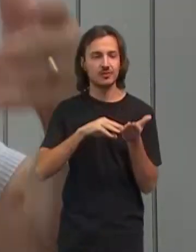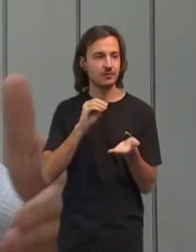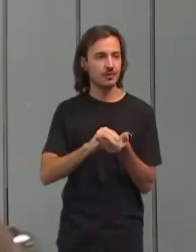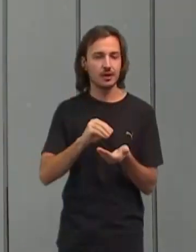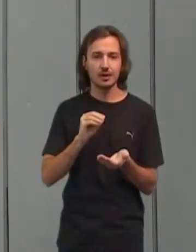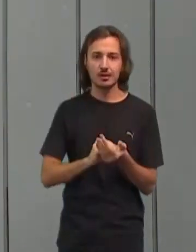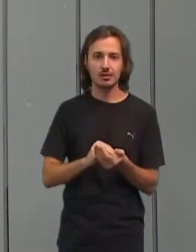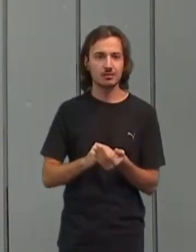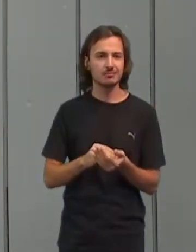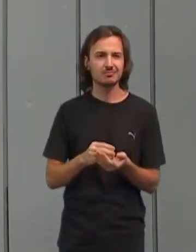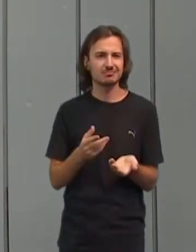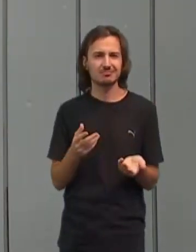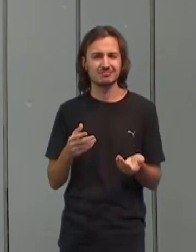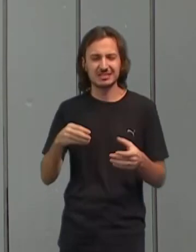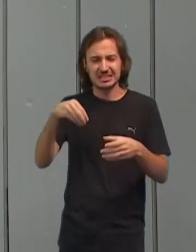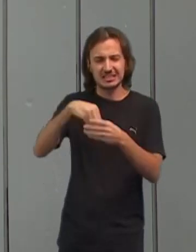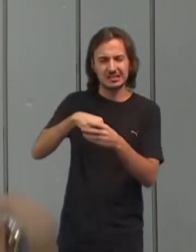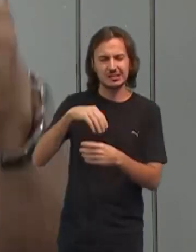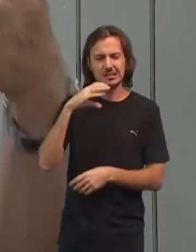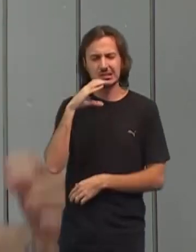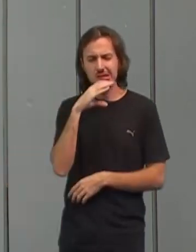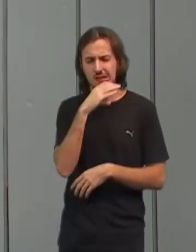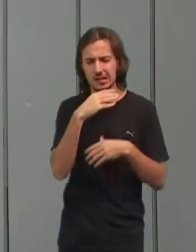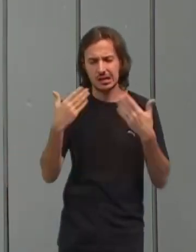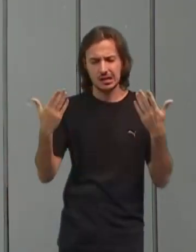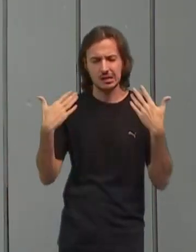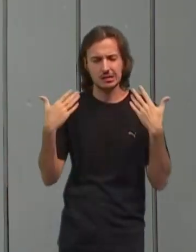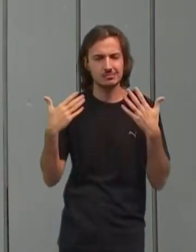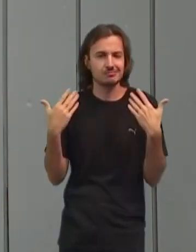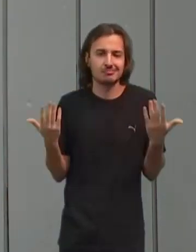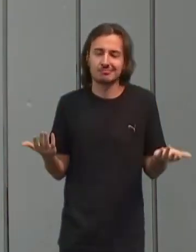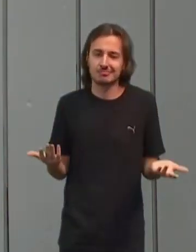uma sauna. Quer dizer, só vai acontecer se tiver